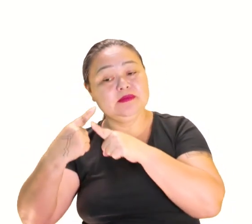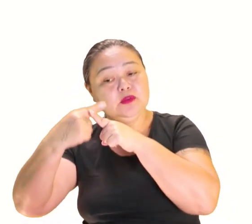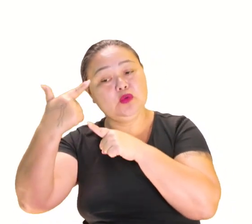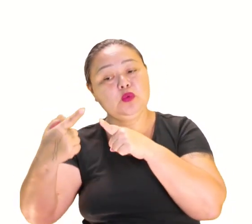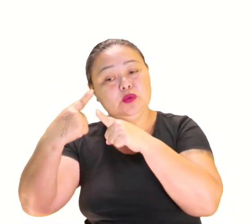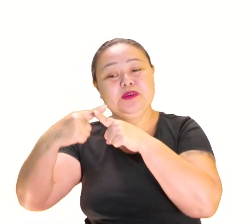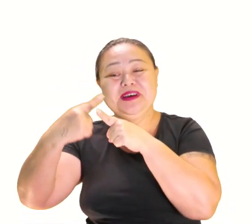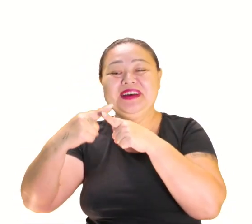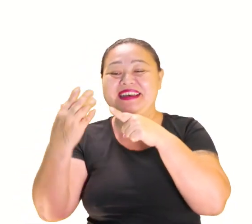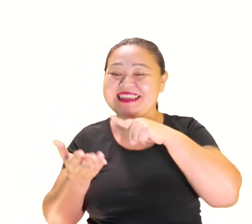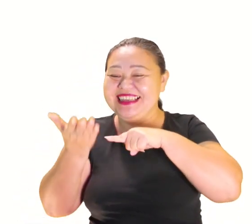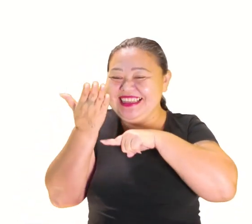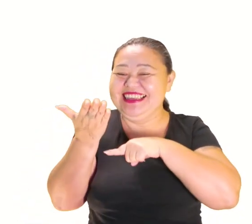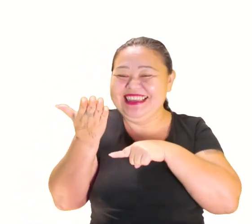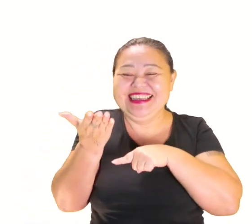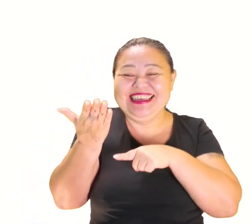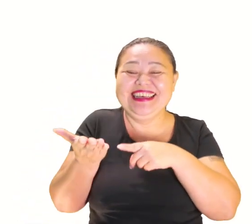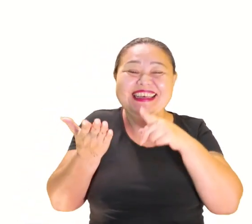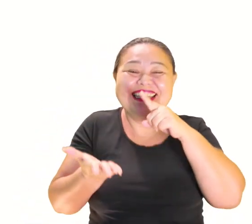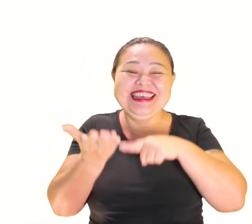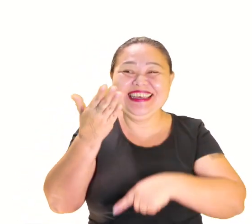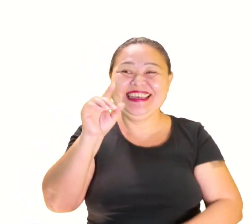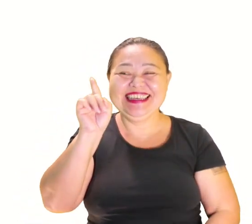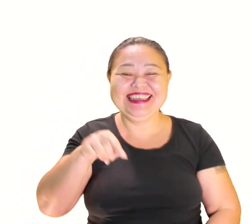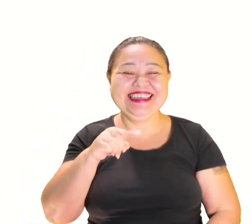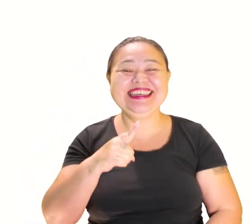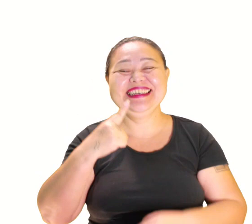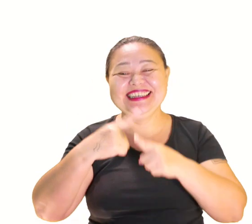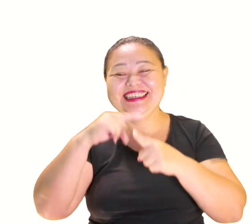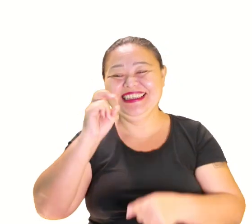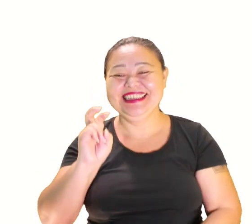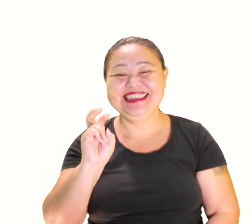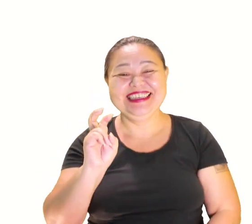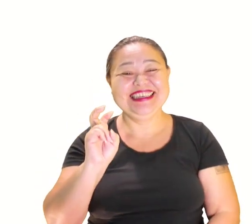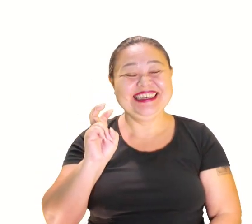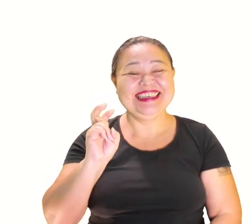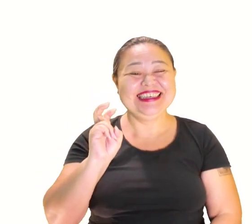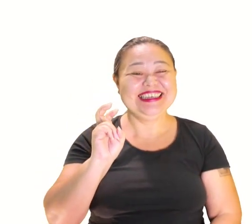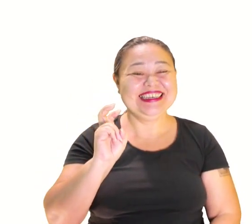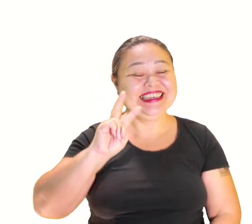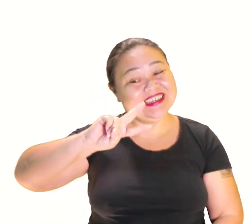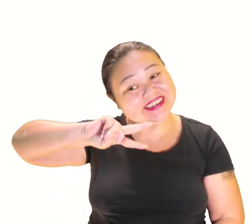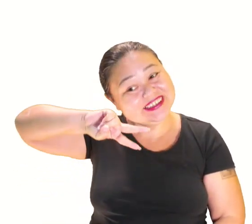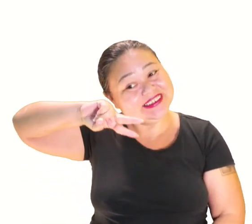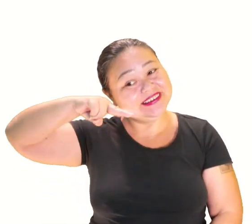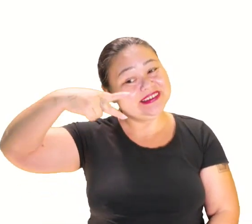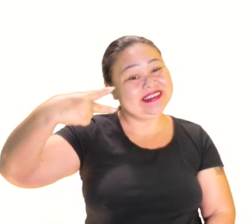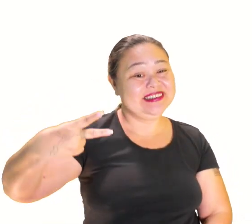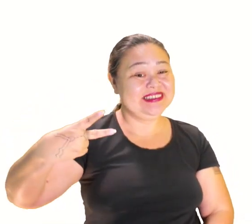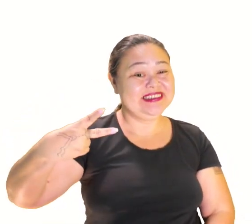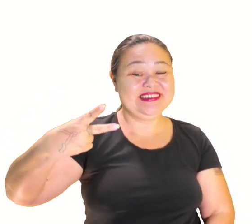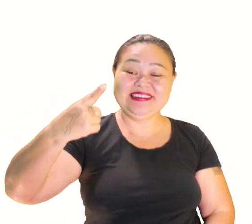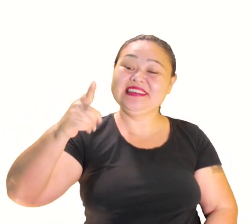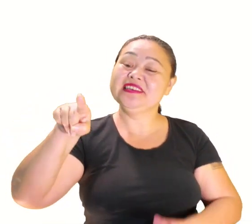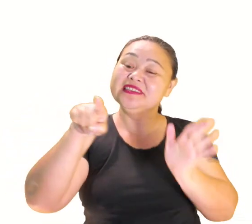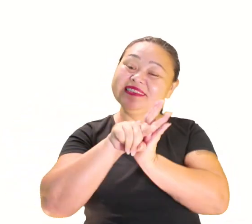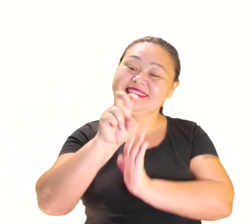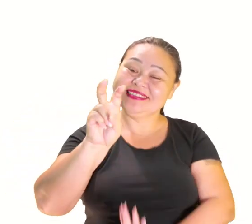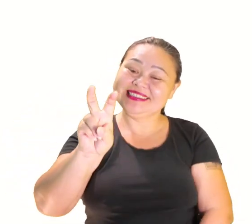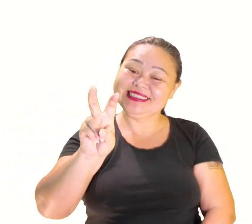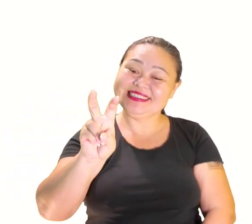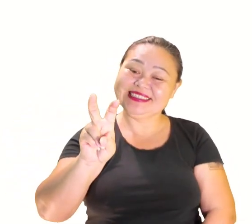vezes a potência. A potência, então, é 2 elevado a 5. Que se eu inverter, eu já sei que vai ficar 2 elevado a